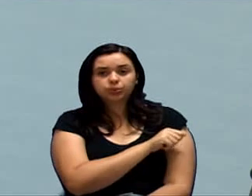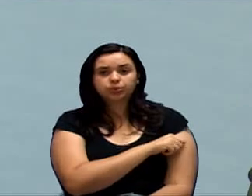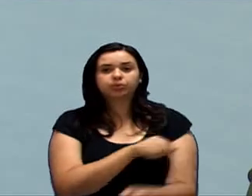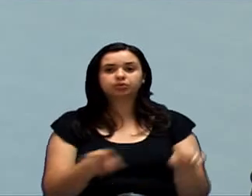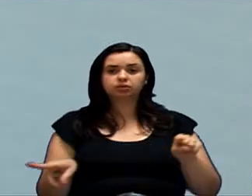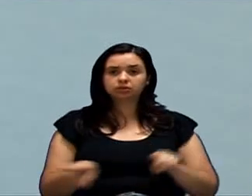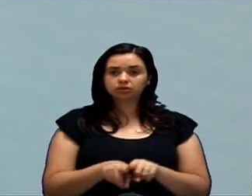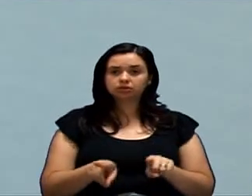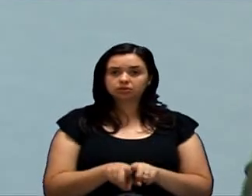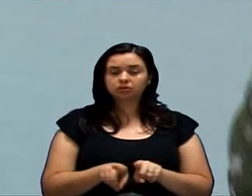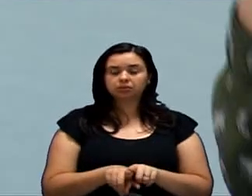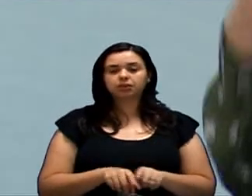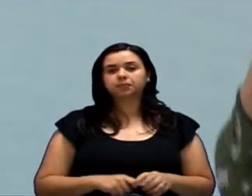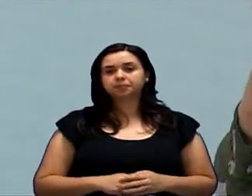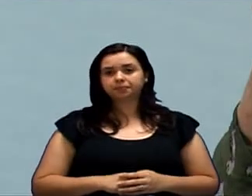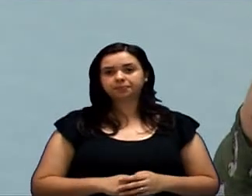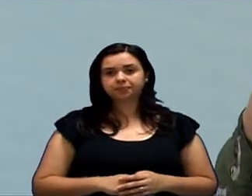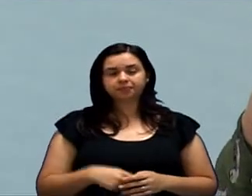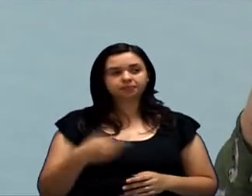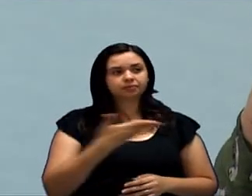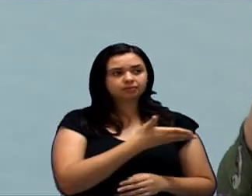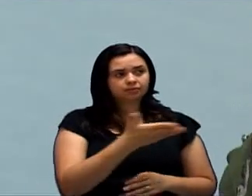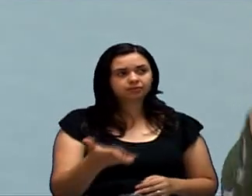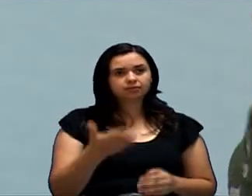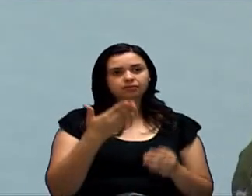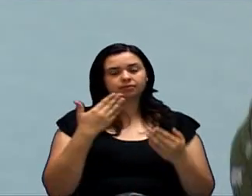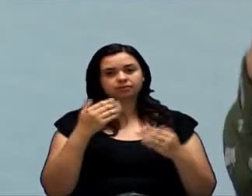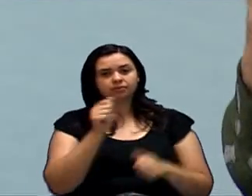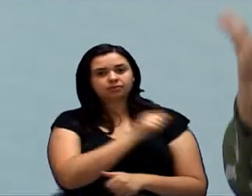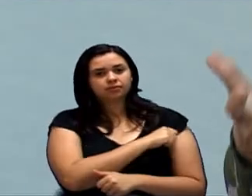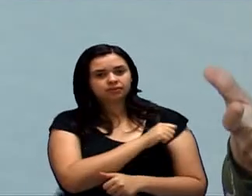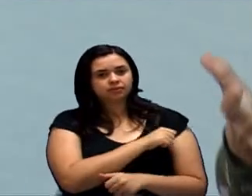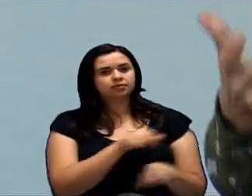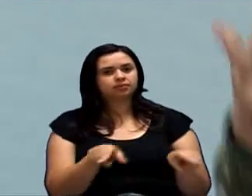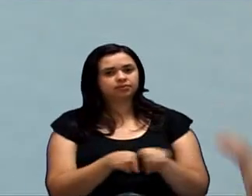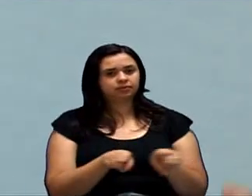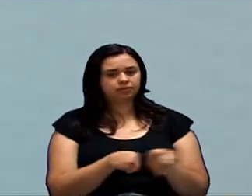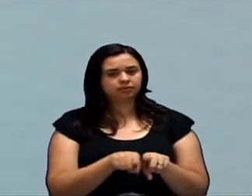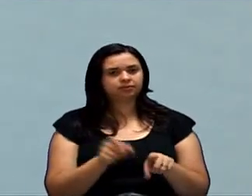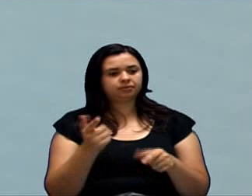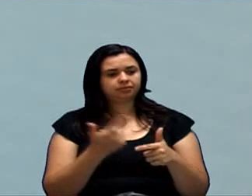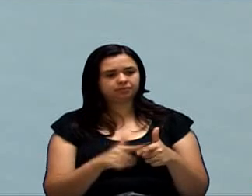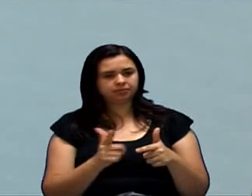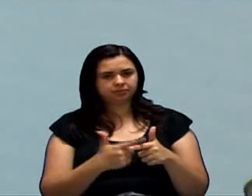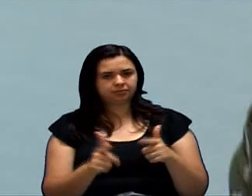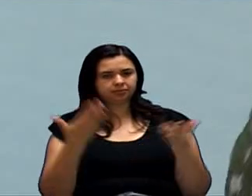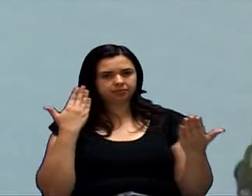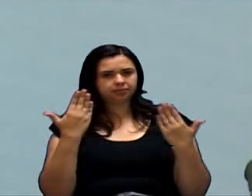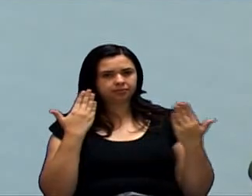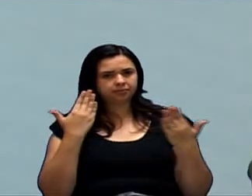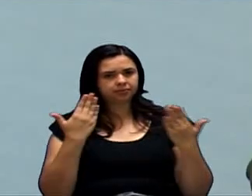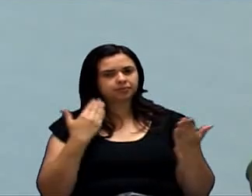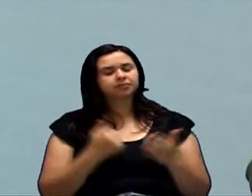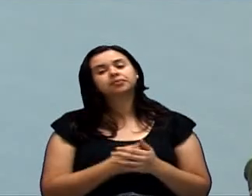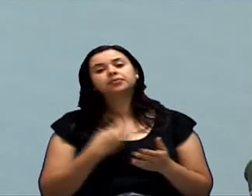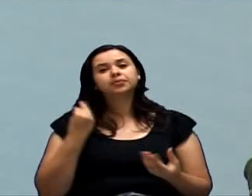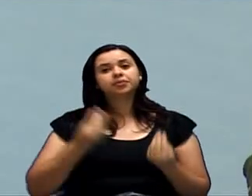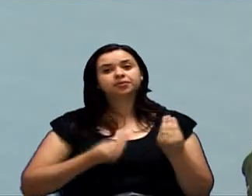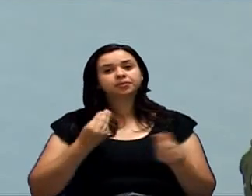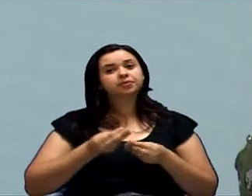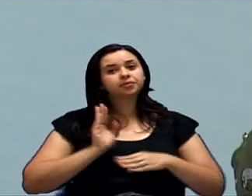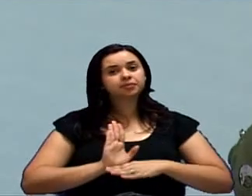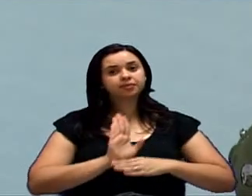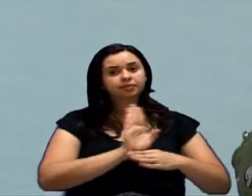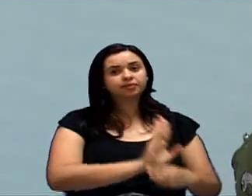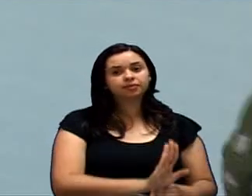são o perfil desse aluno, quais são os problemas que ele tem psicológico e como é possível